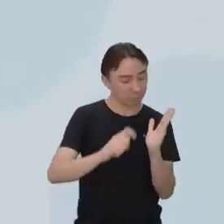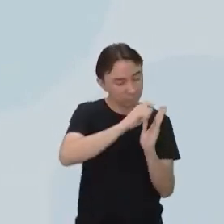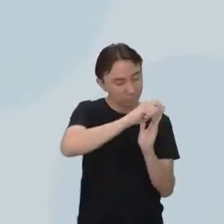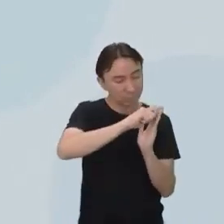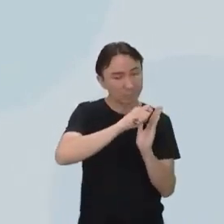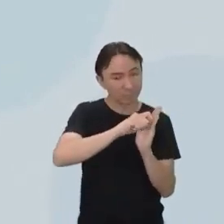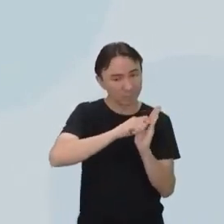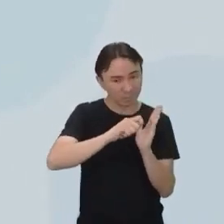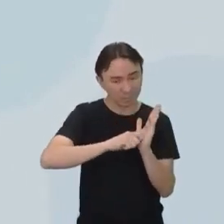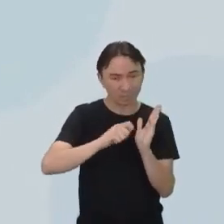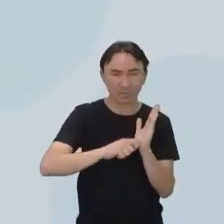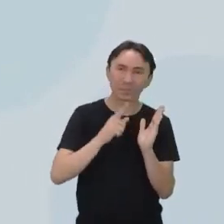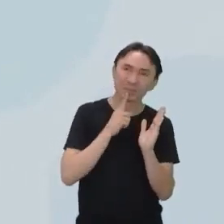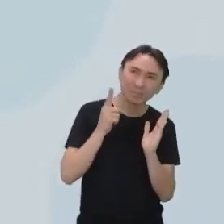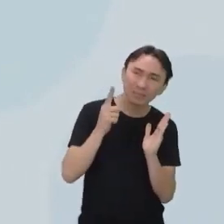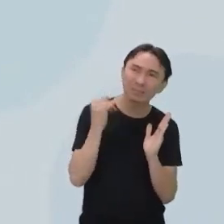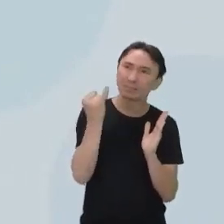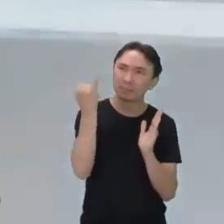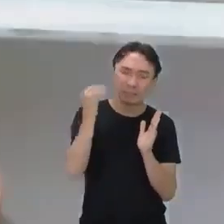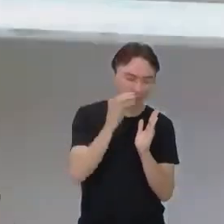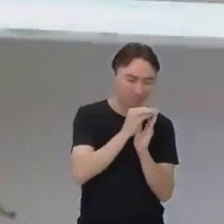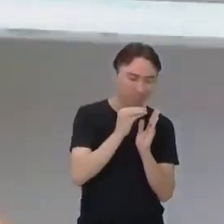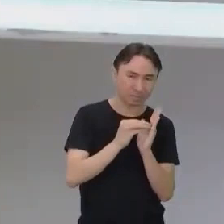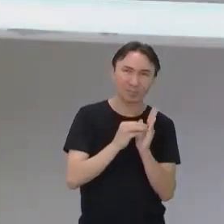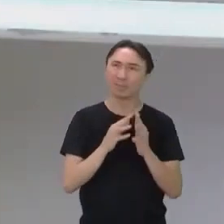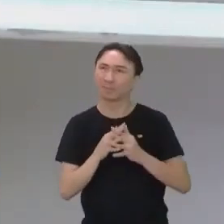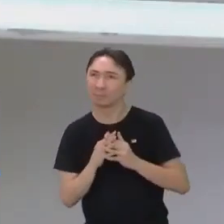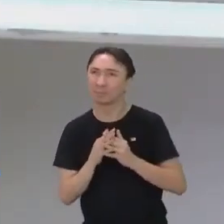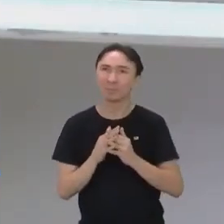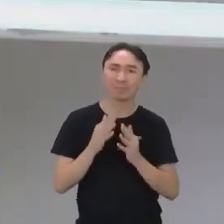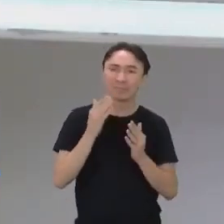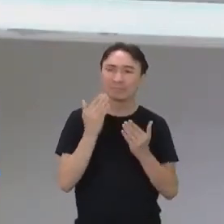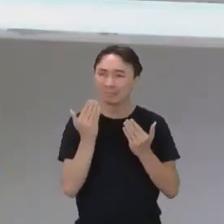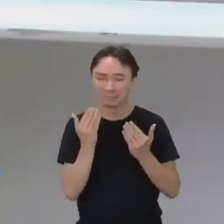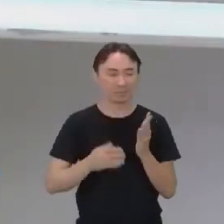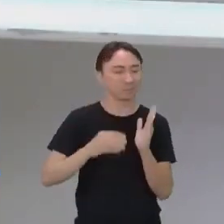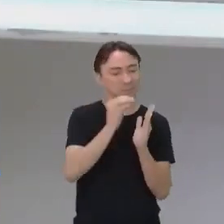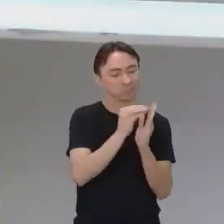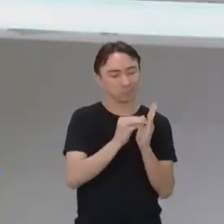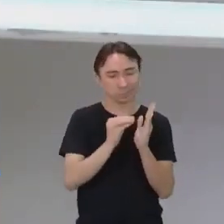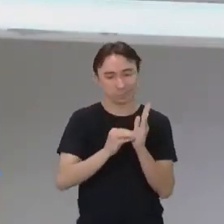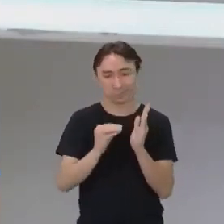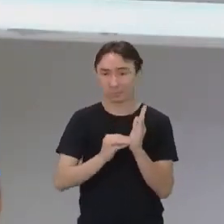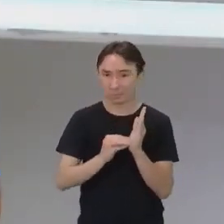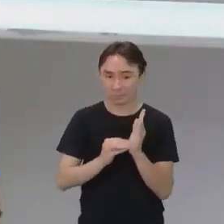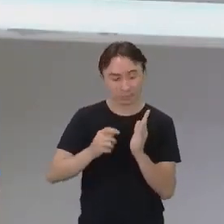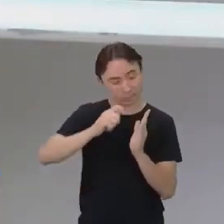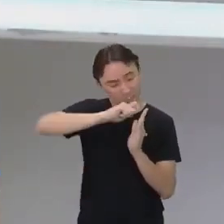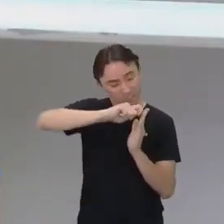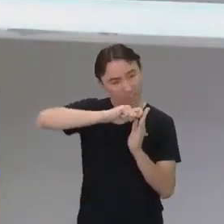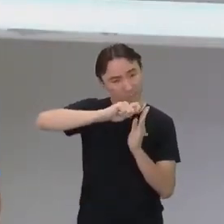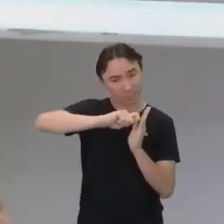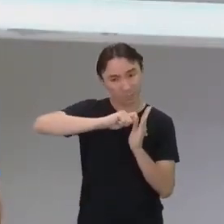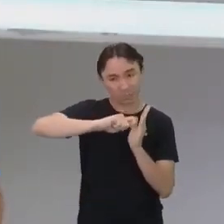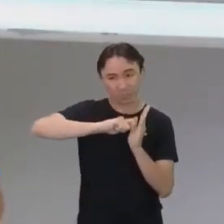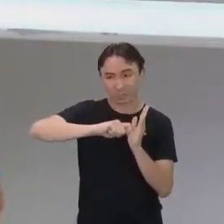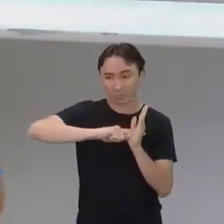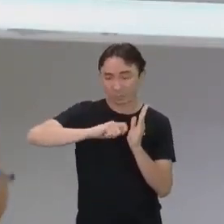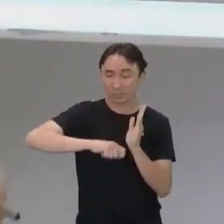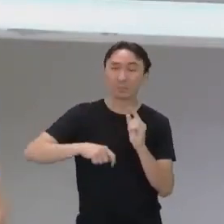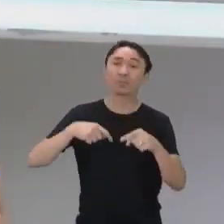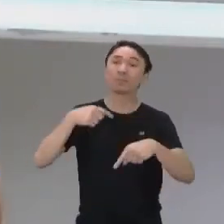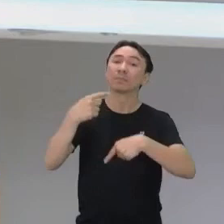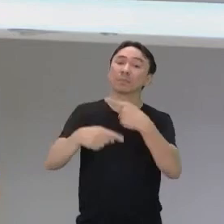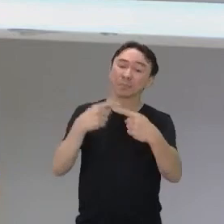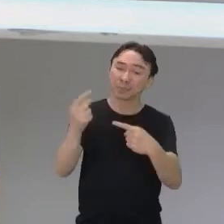aí naturalmente no percurso da aula. Então, é sempre importante estar registrando aí para que você possa estar aprofundando